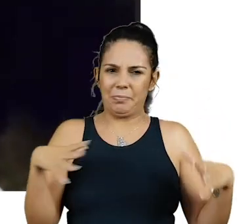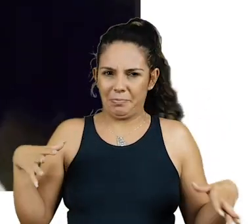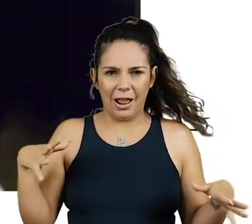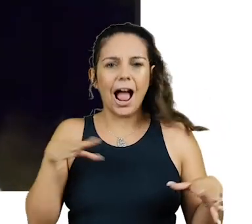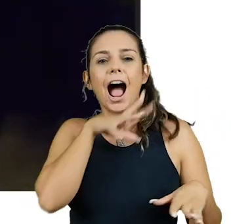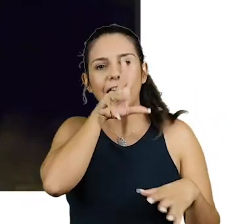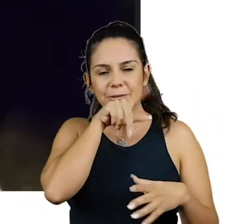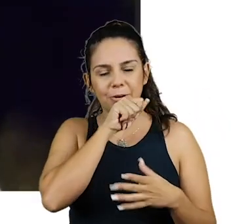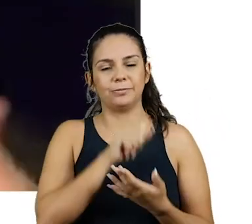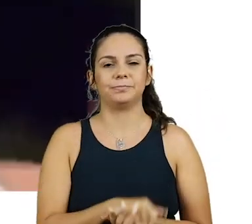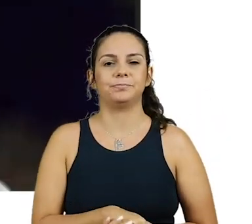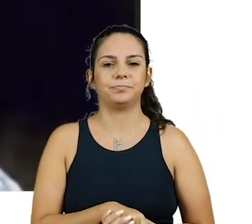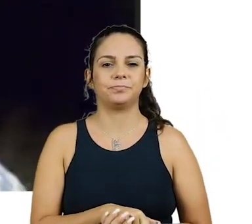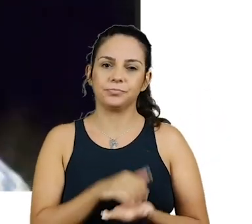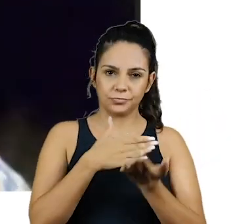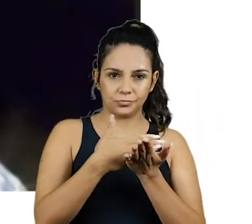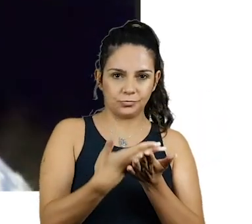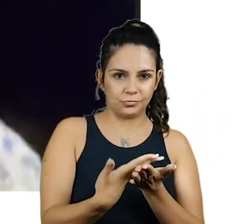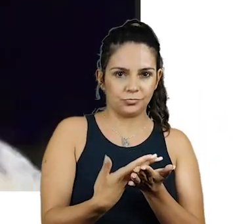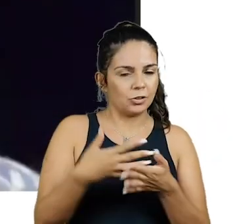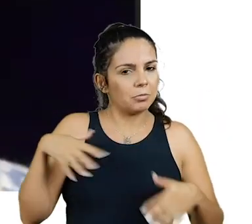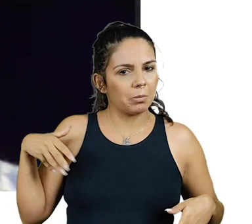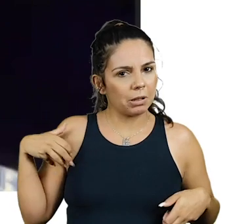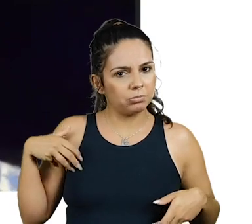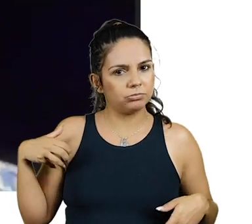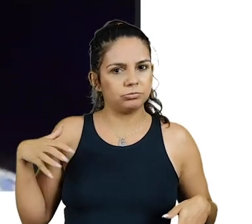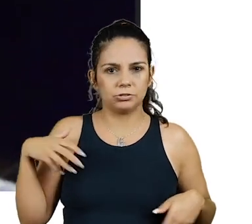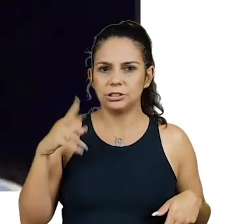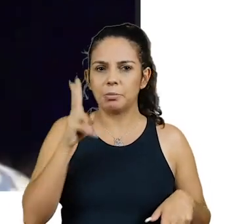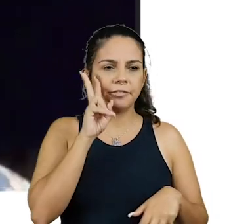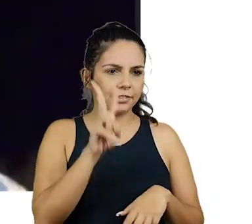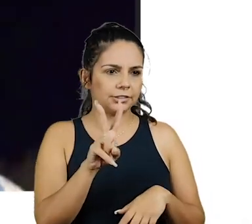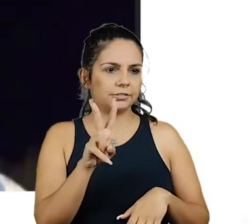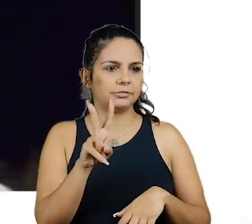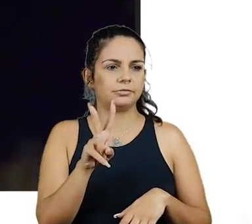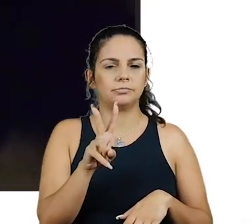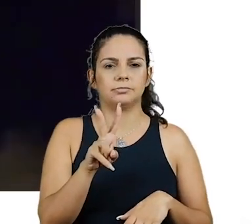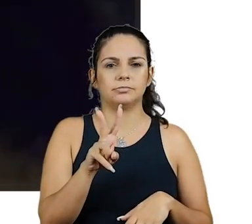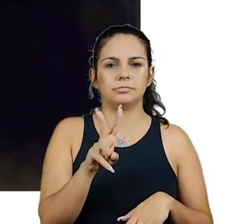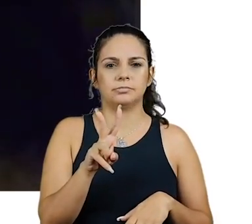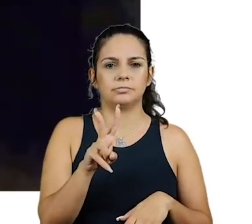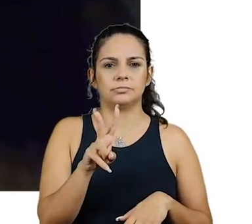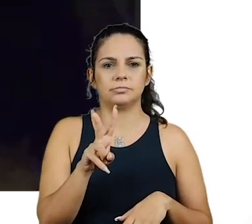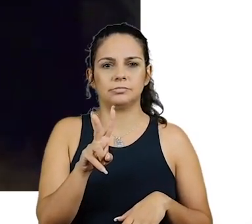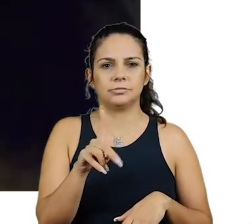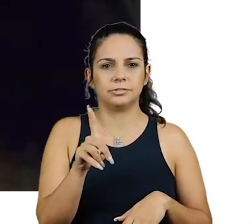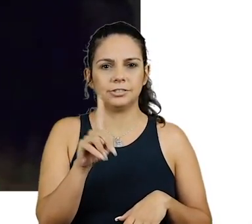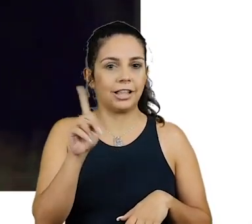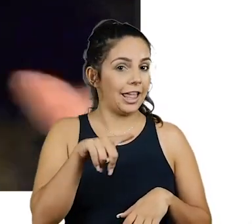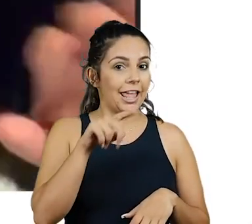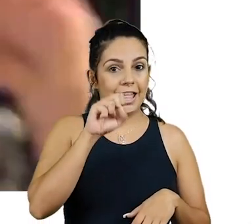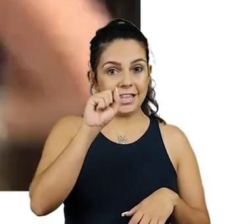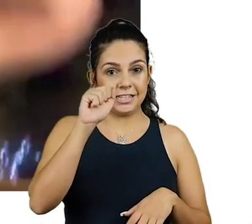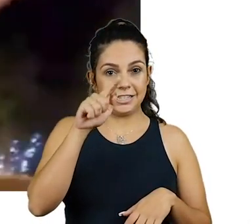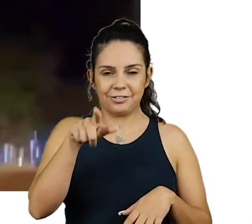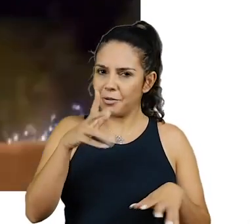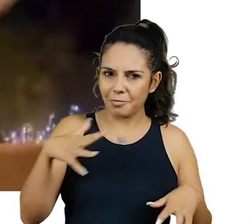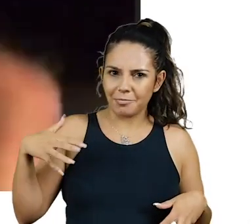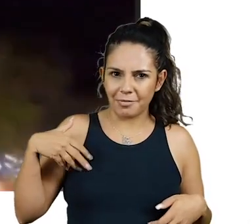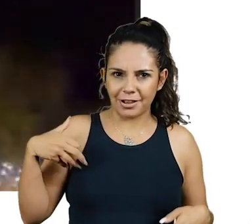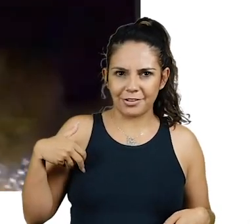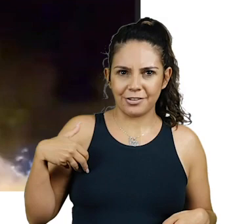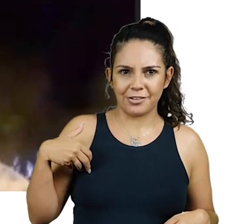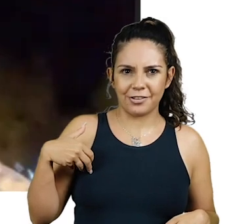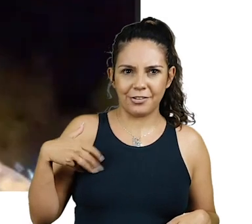maravilhosa ali, e começaram a aparecer macacos, que eu sempre tinha visto, saguizinho, mas esses não eram sagui, não. Eram os macacos,